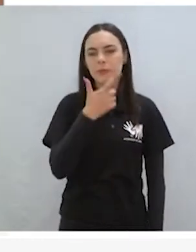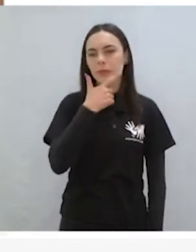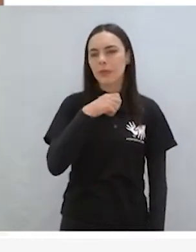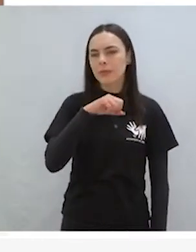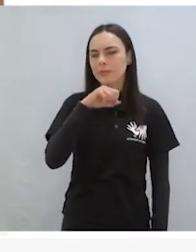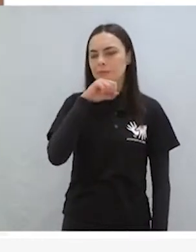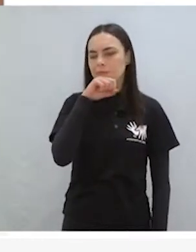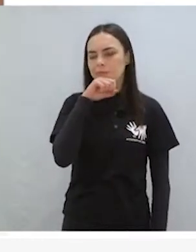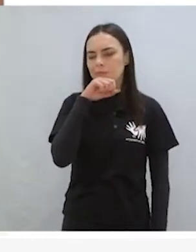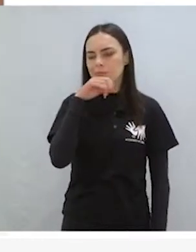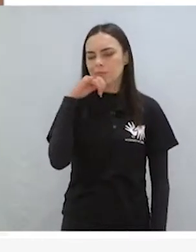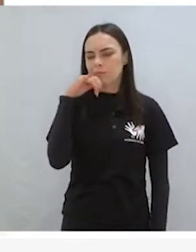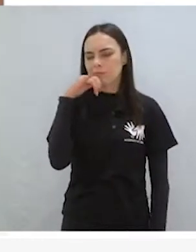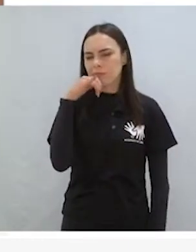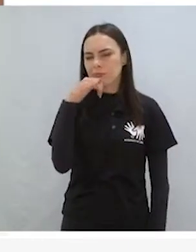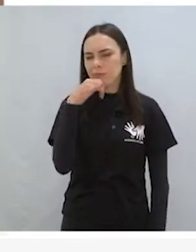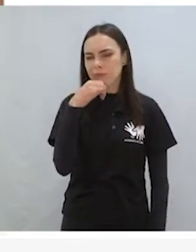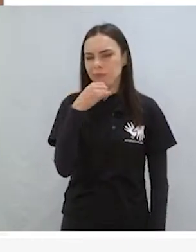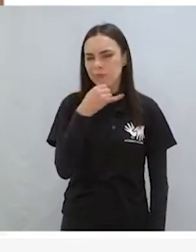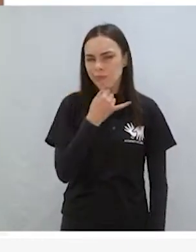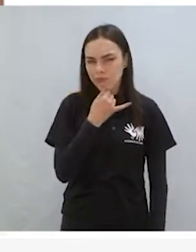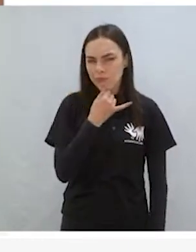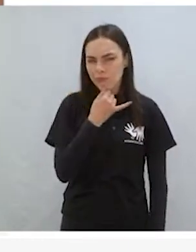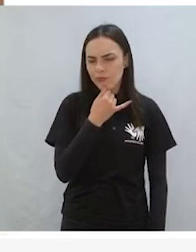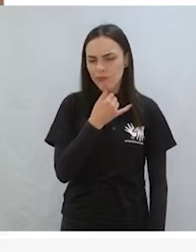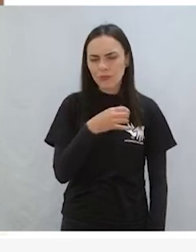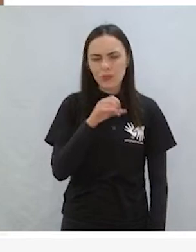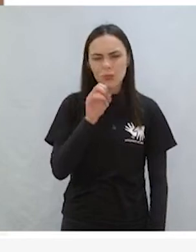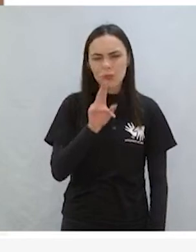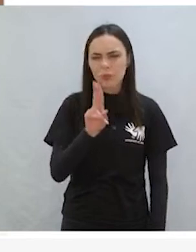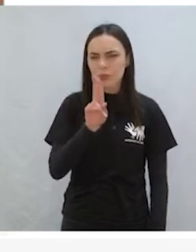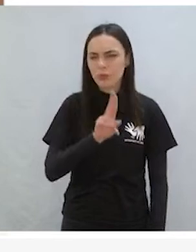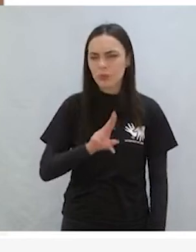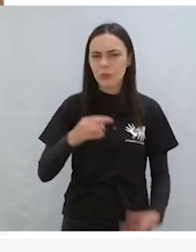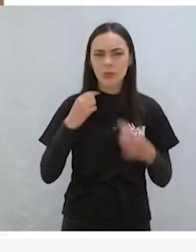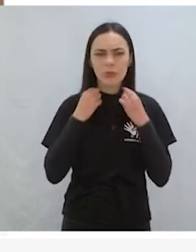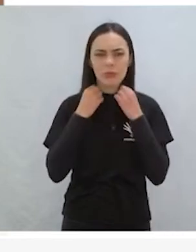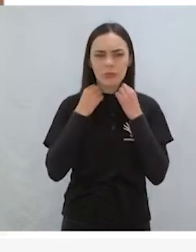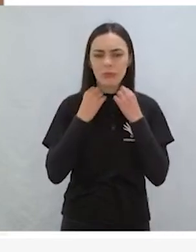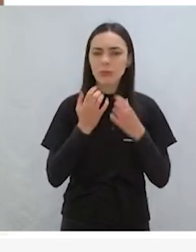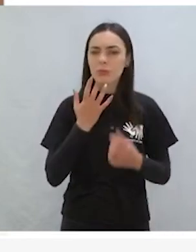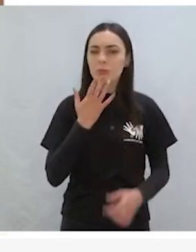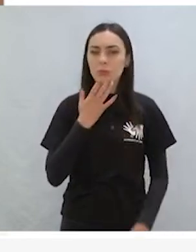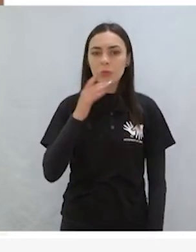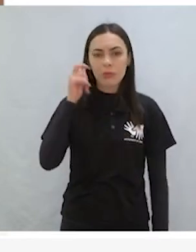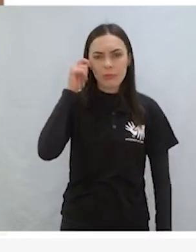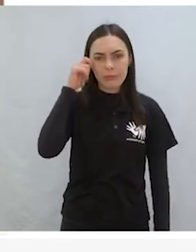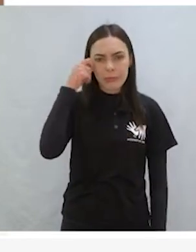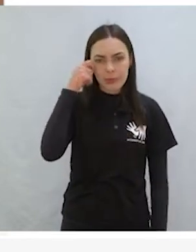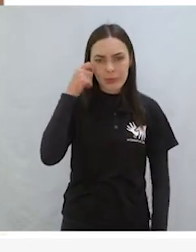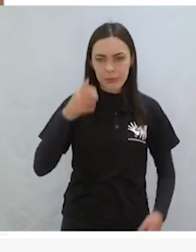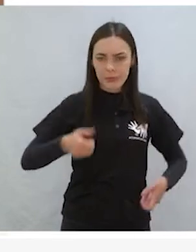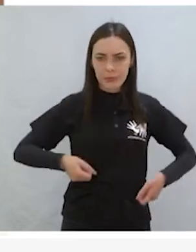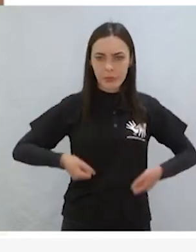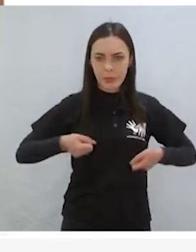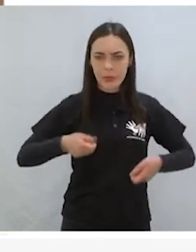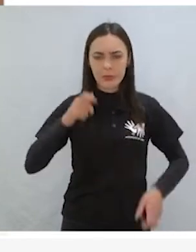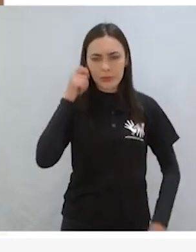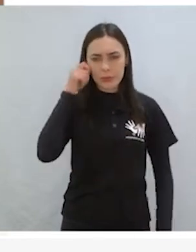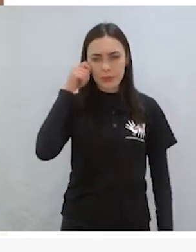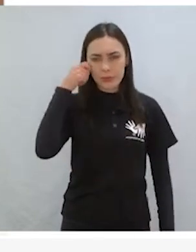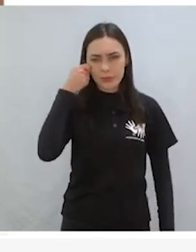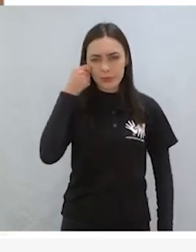Seu pai ficou tão infeliz que passou a usar apenas camisas pretas,